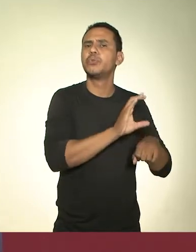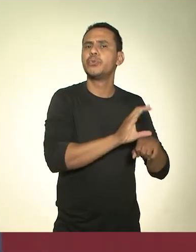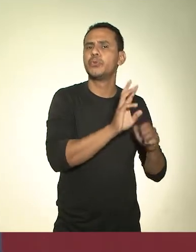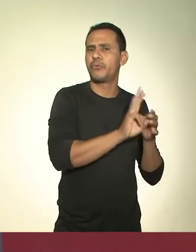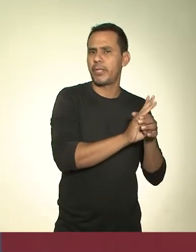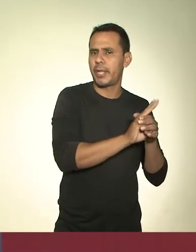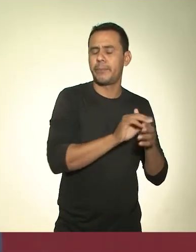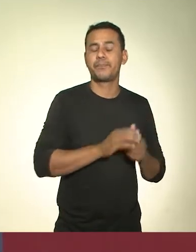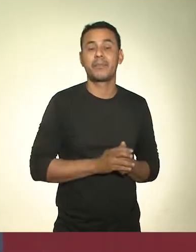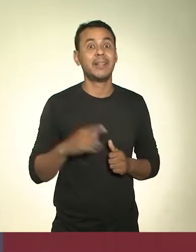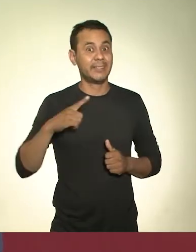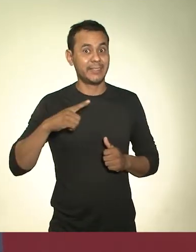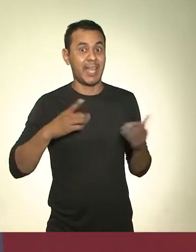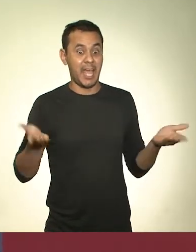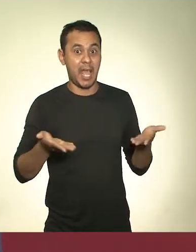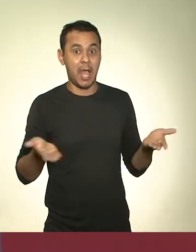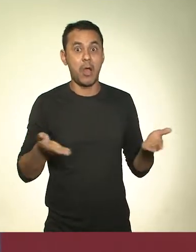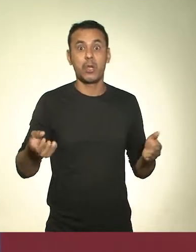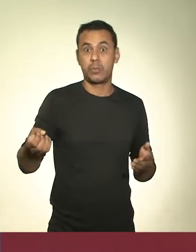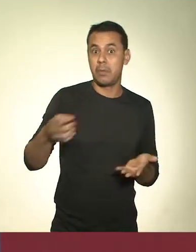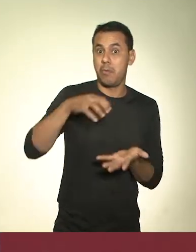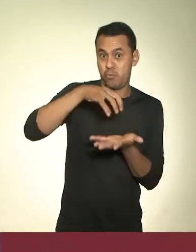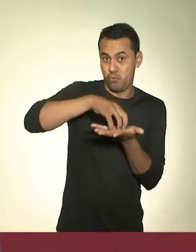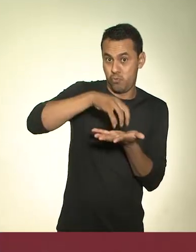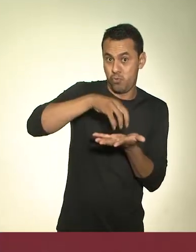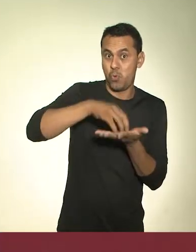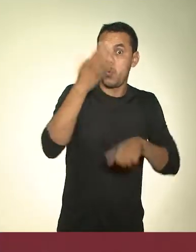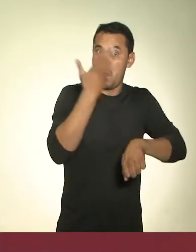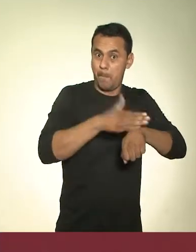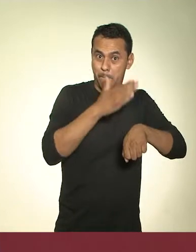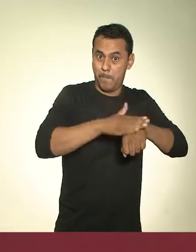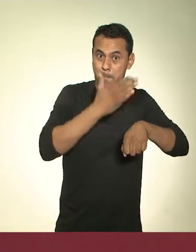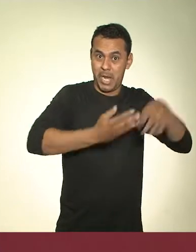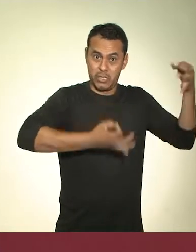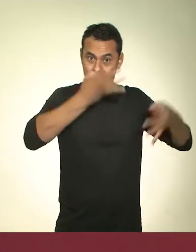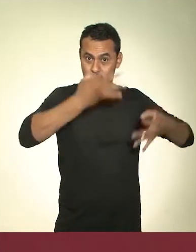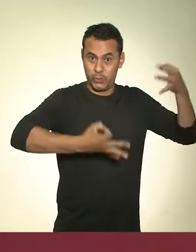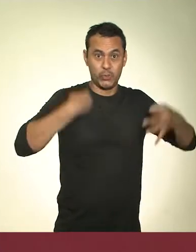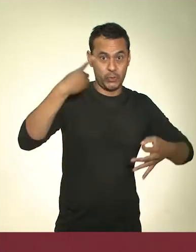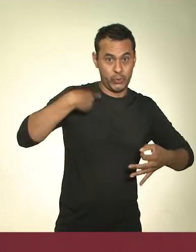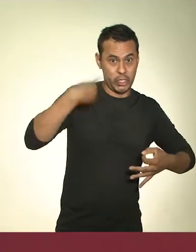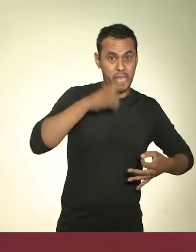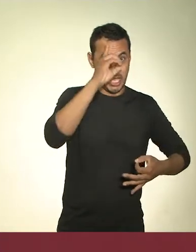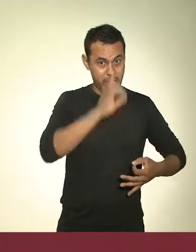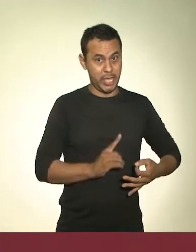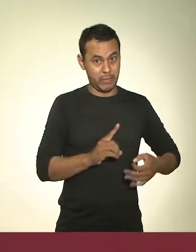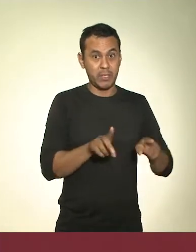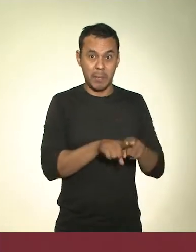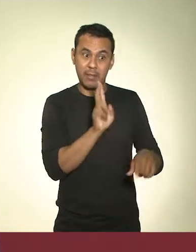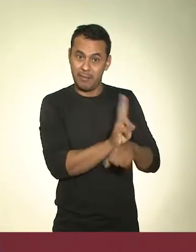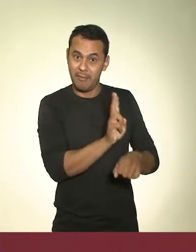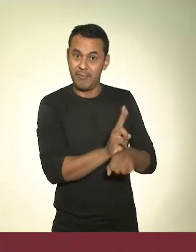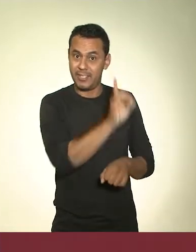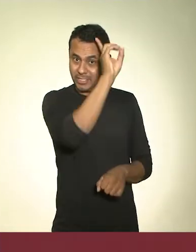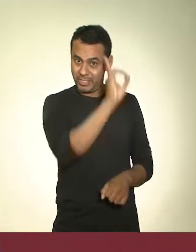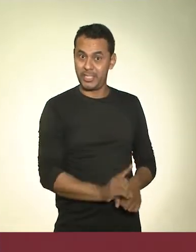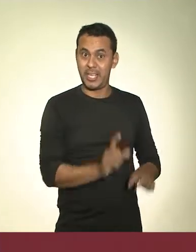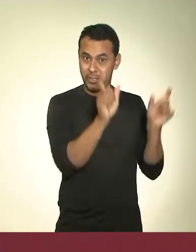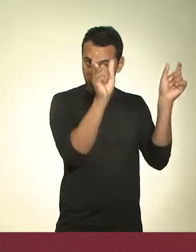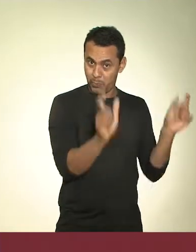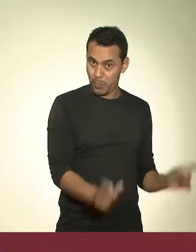doutorado. Mesmo levando em conta uma pandemia, ou seja, um ano atípico, foi consolidada este ano